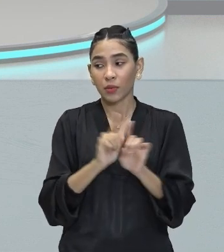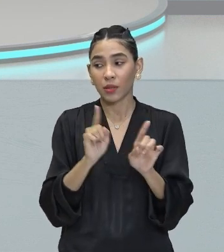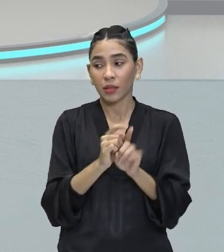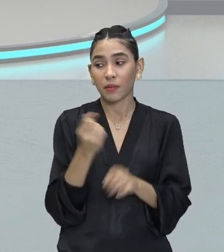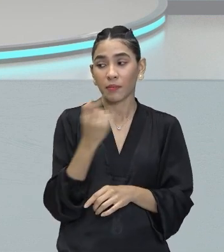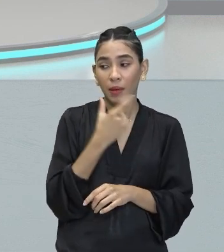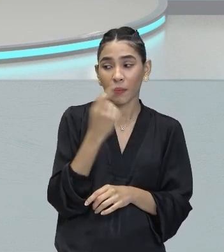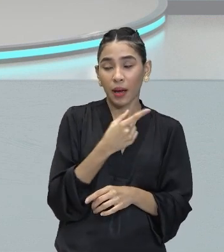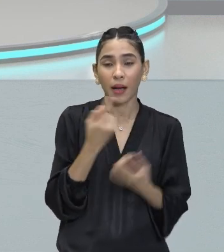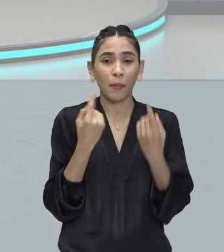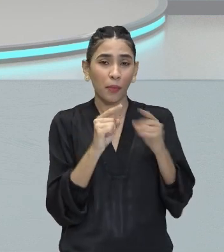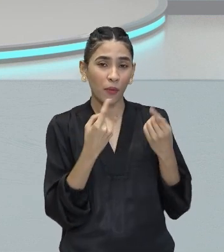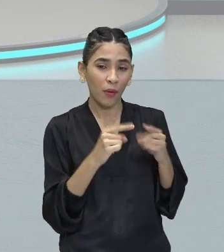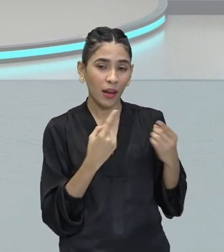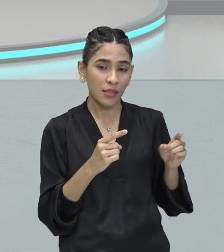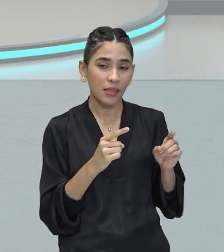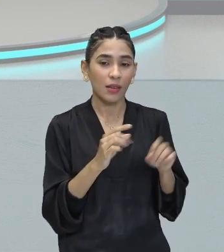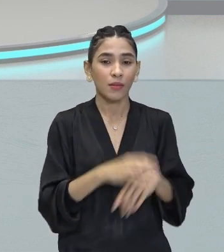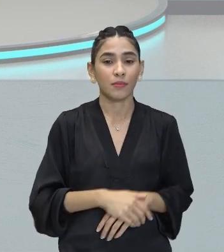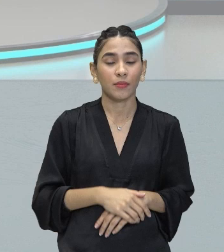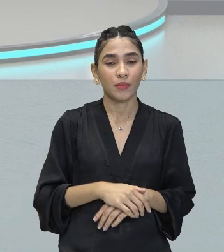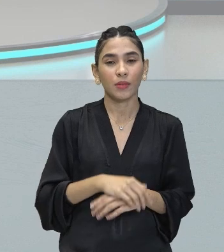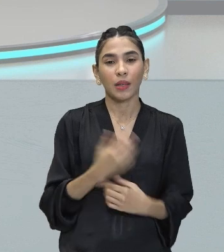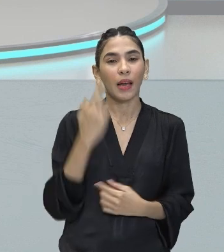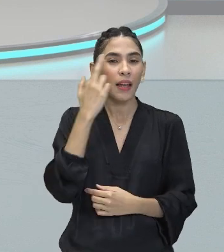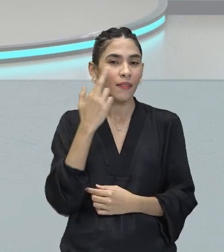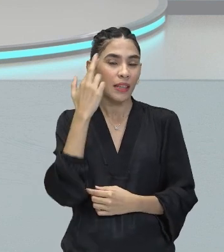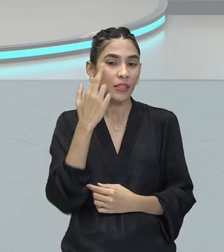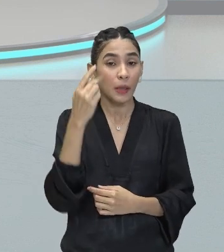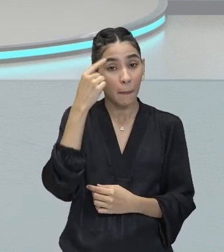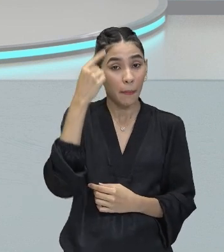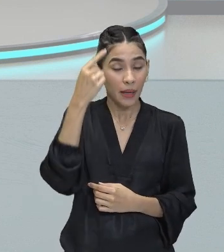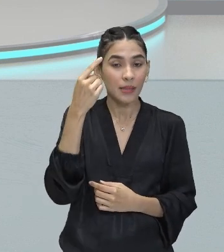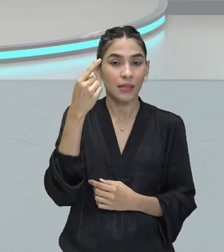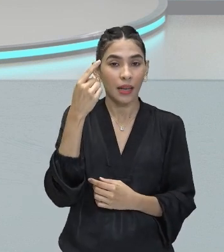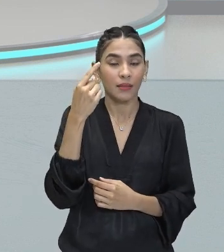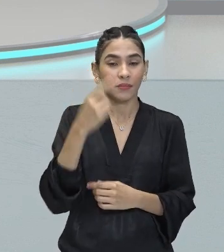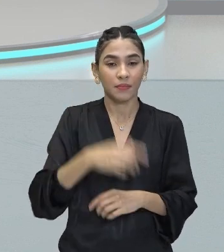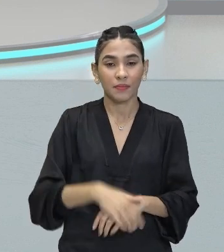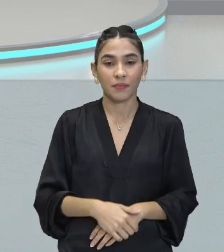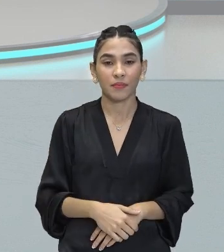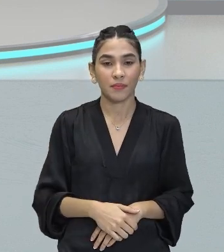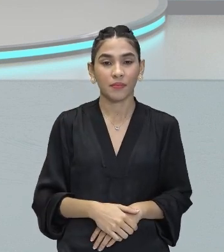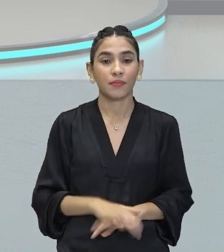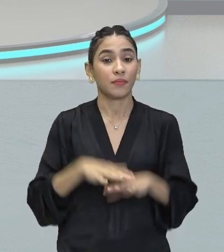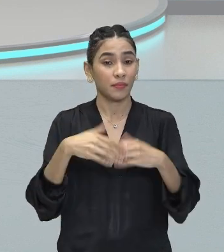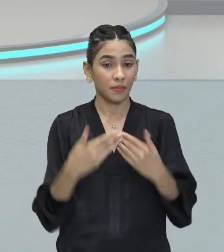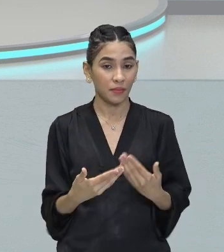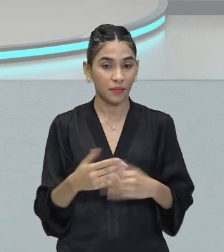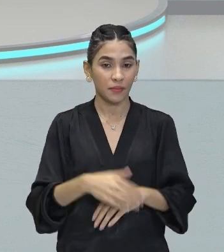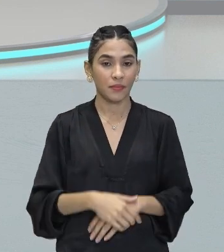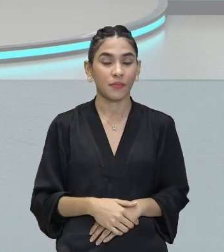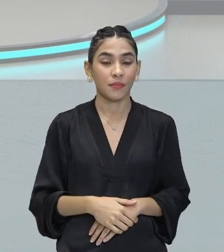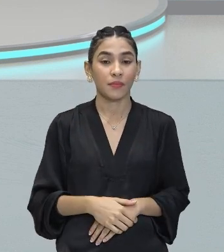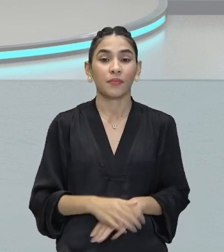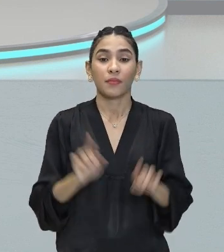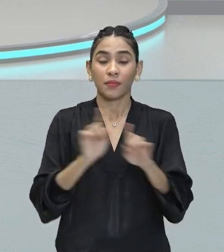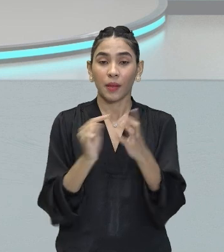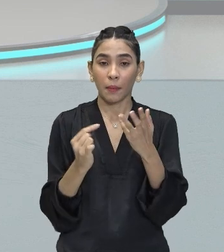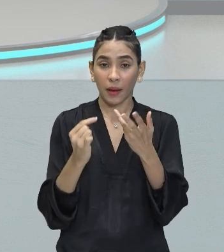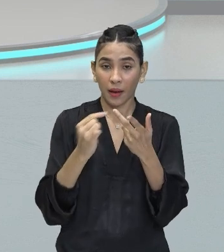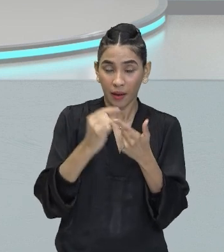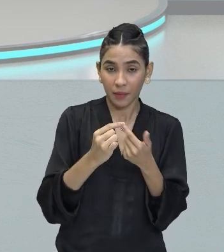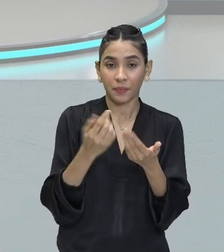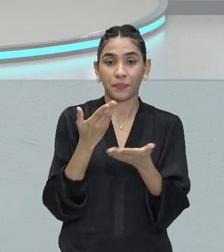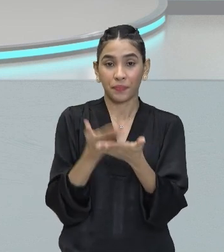fazer refletir, para nos fazer pensar sobre as questões que estão sendo abordadas. E aí, tratamos de todas essas